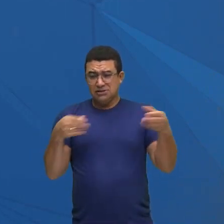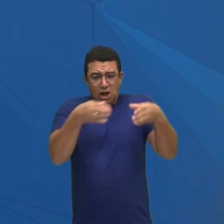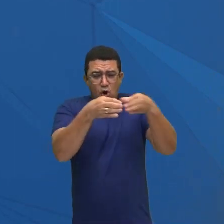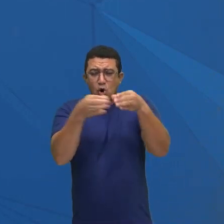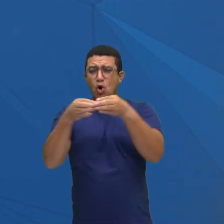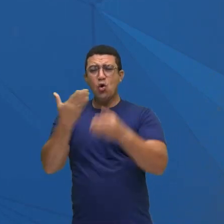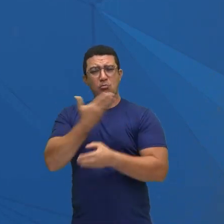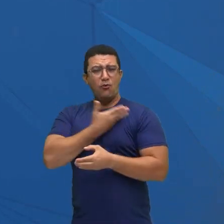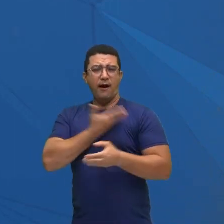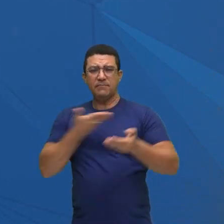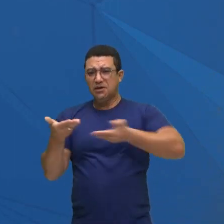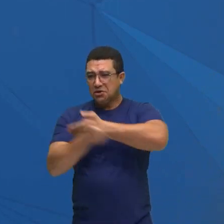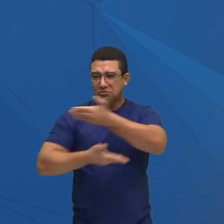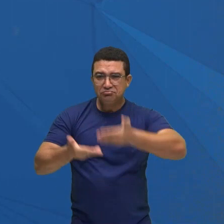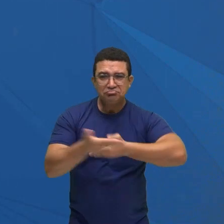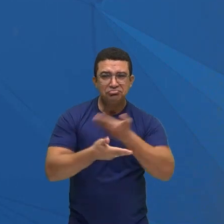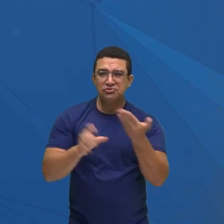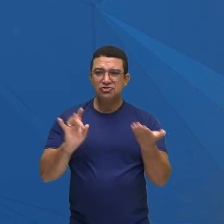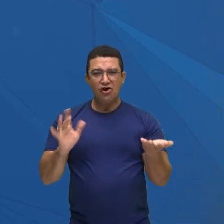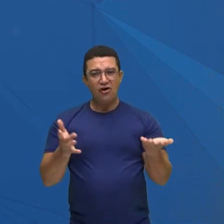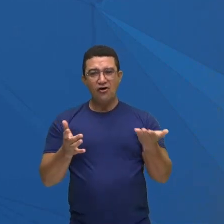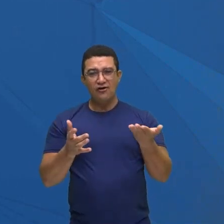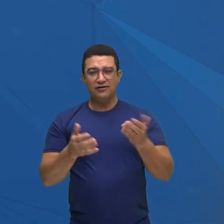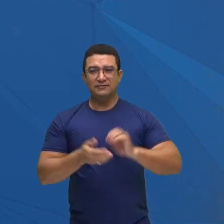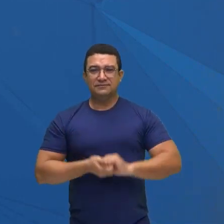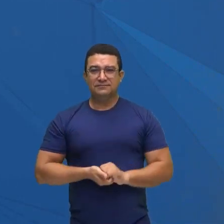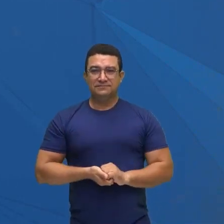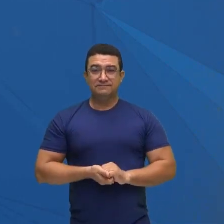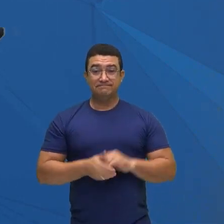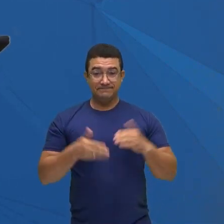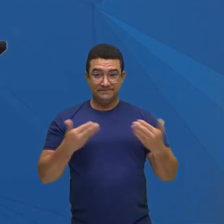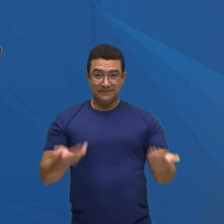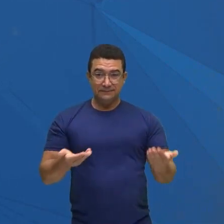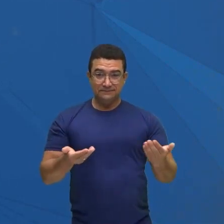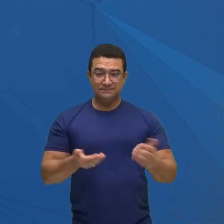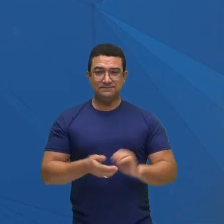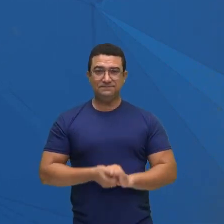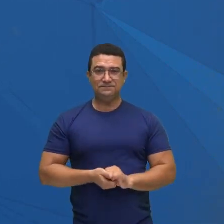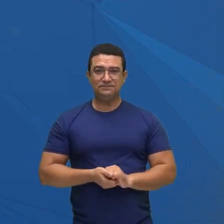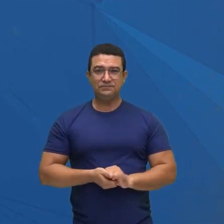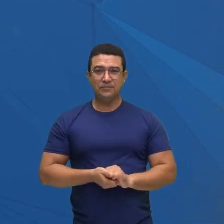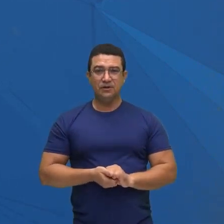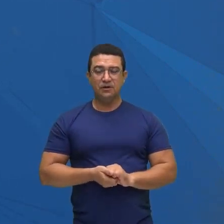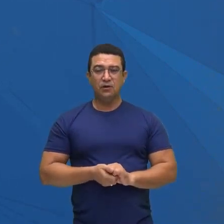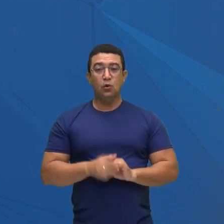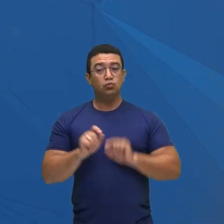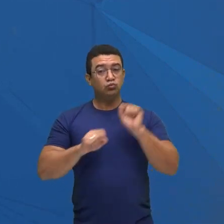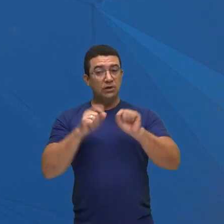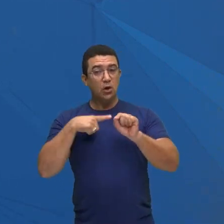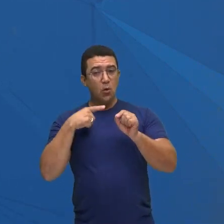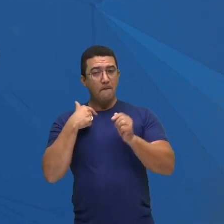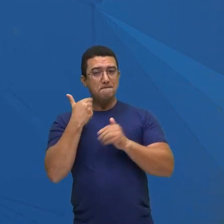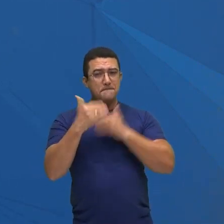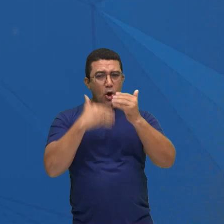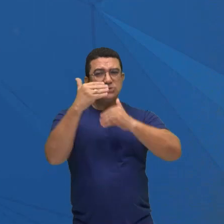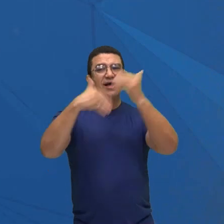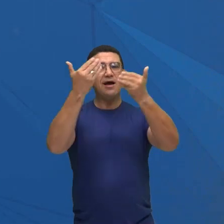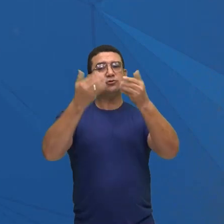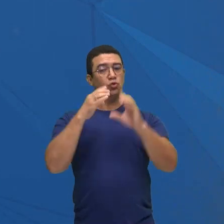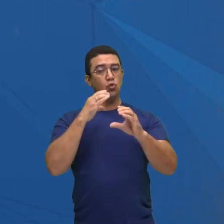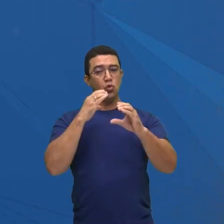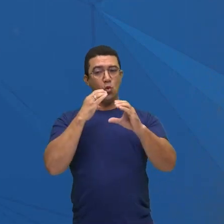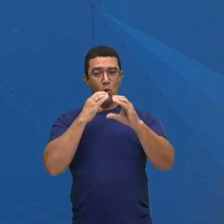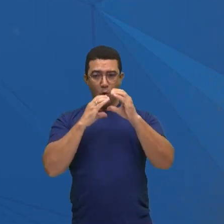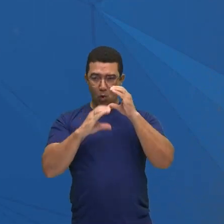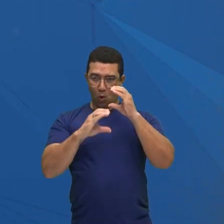que a gente tem na nossa gramática e tudo mais, né? Então, quando a gente tem esse processo de comunicação, a gente precisa entender que